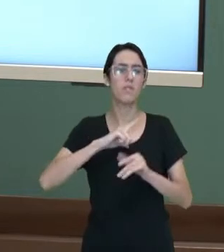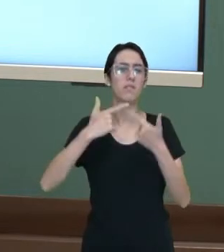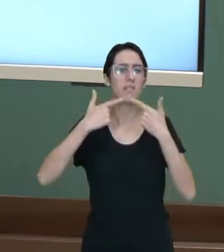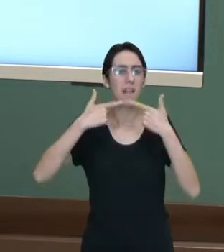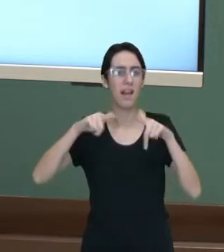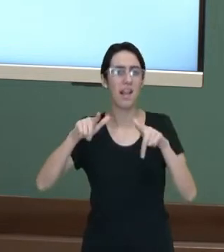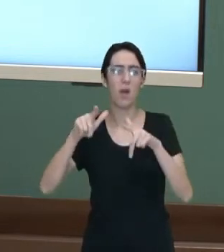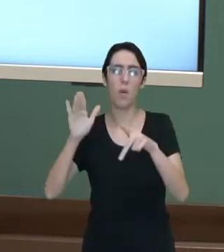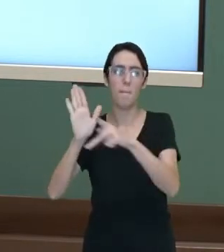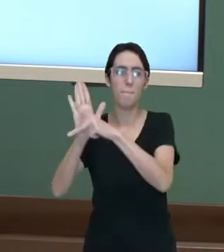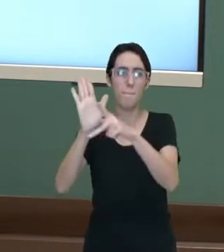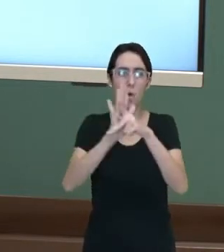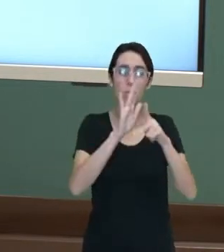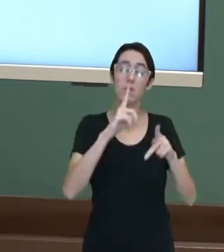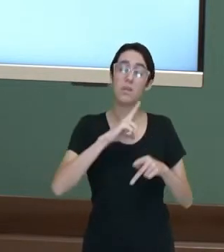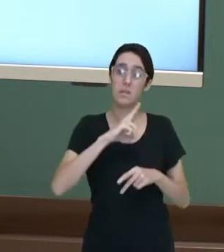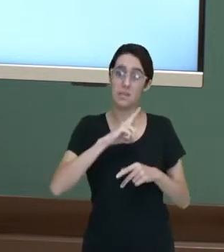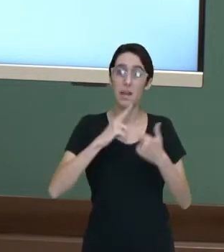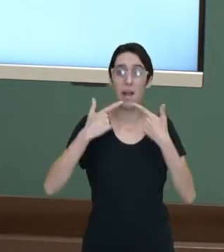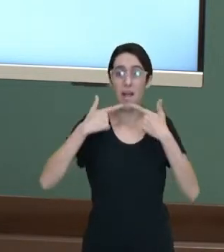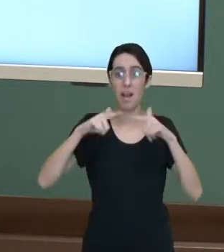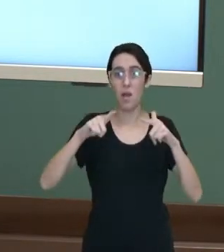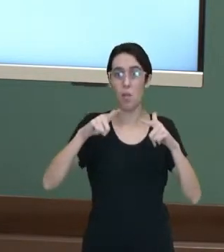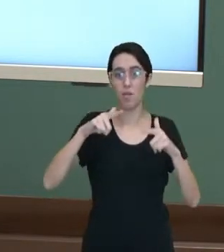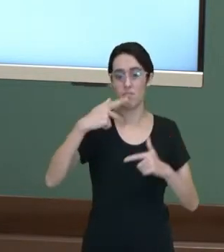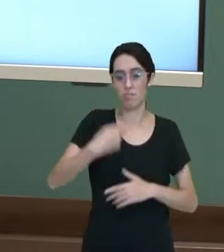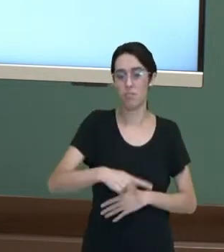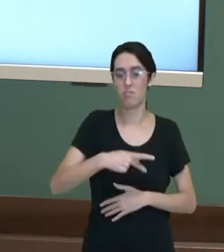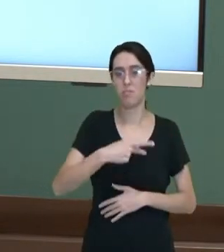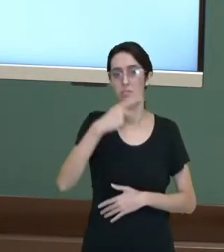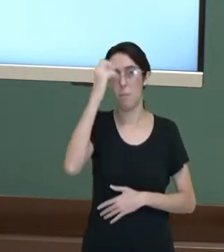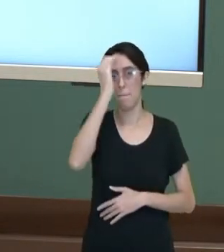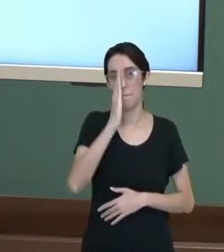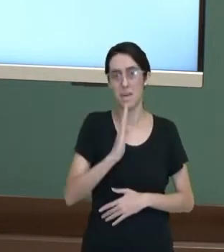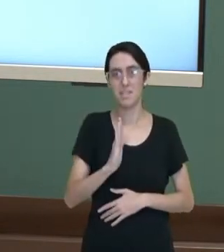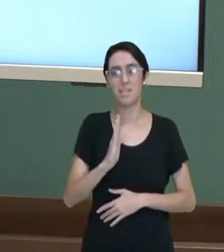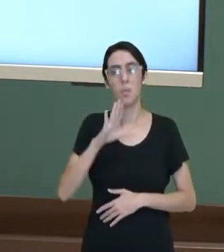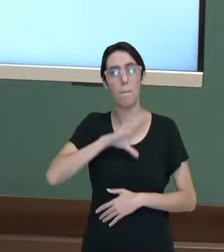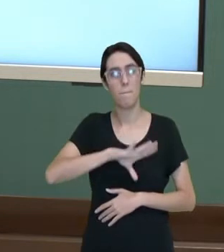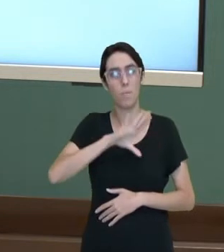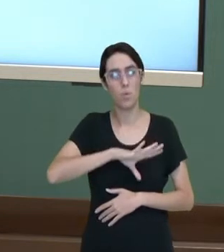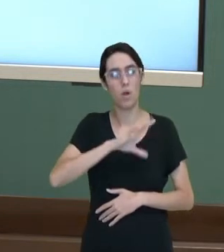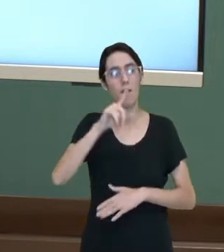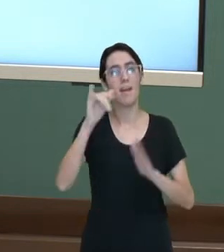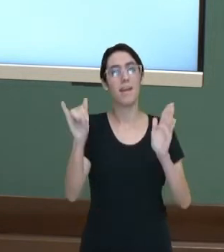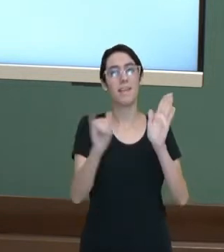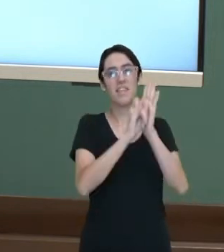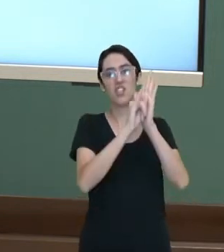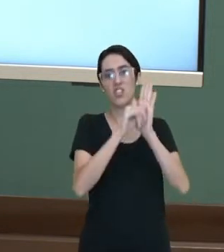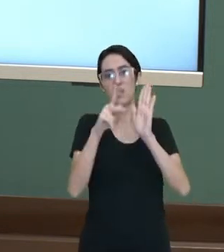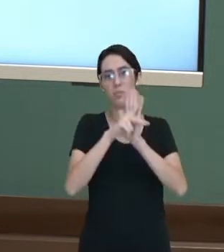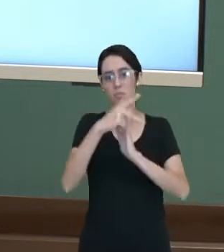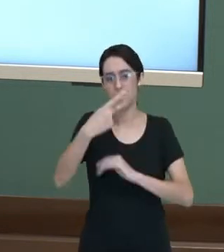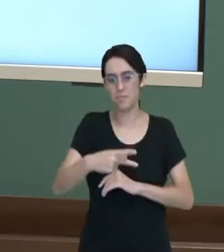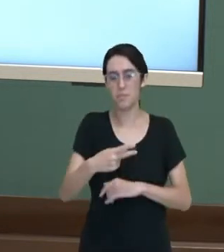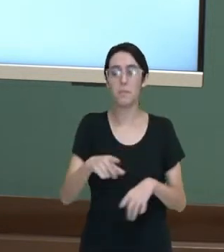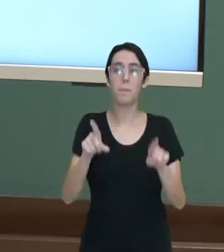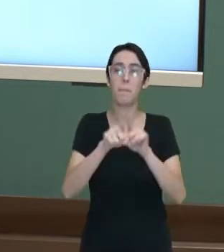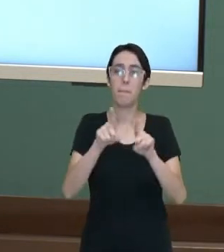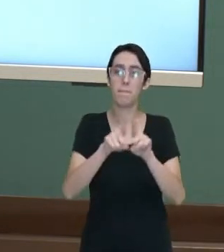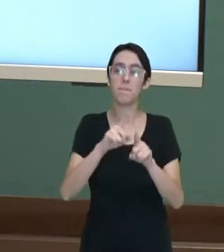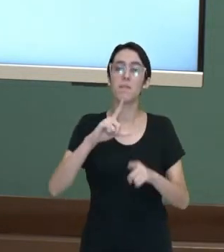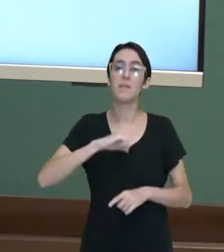o português, com palavras próprias nossas aqui, que vão nos identificar, e temos também os